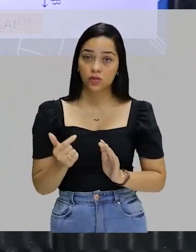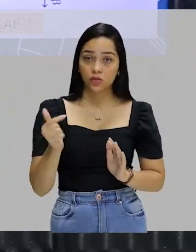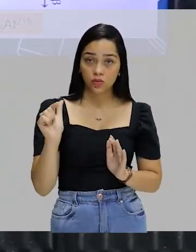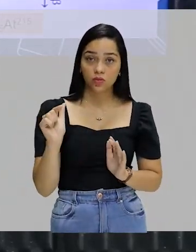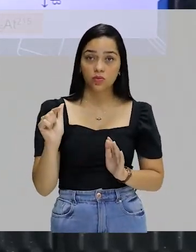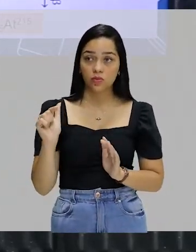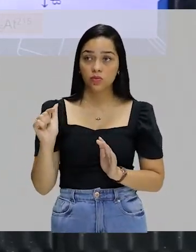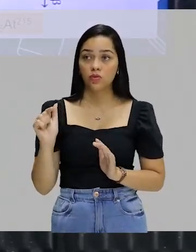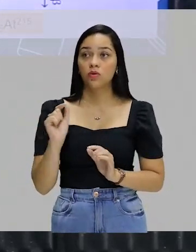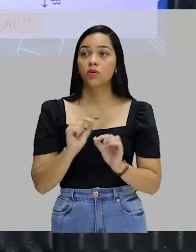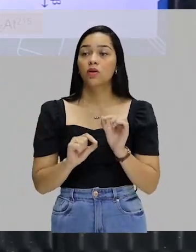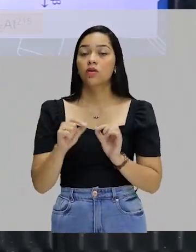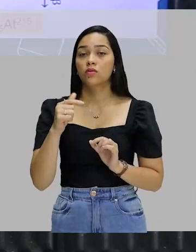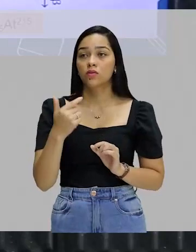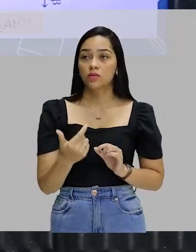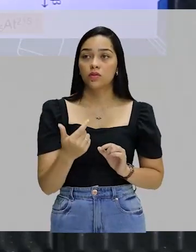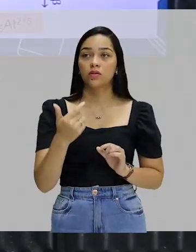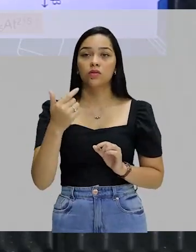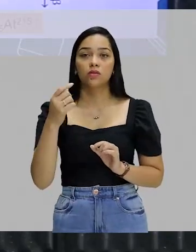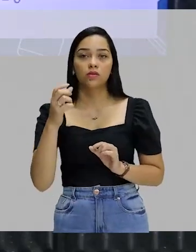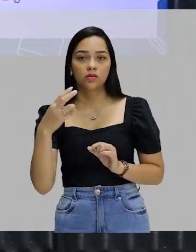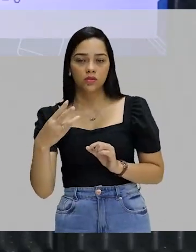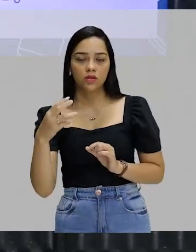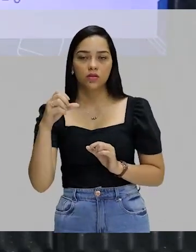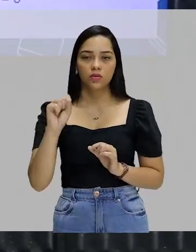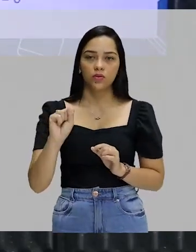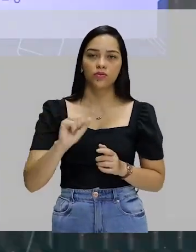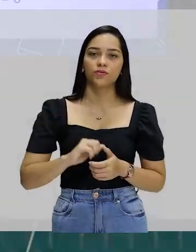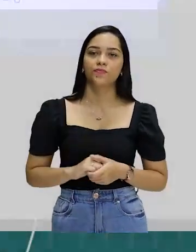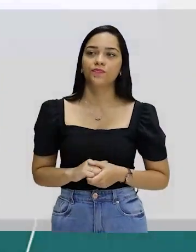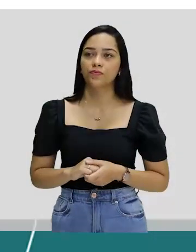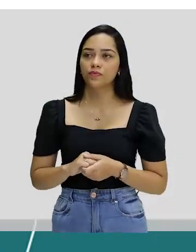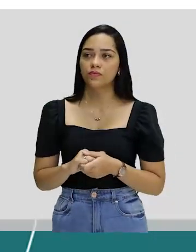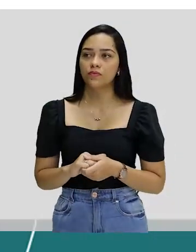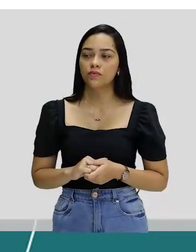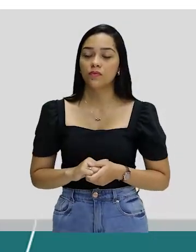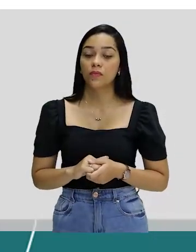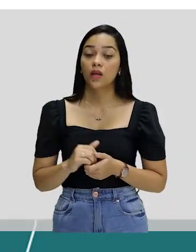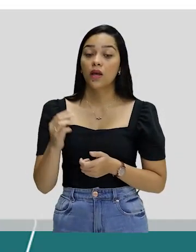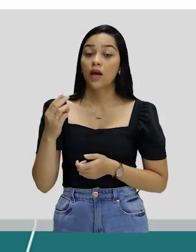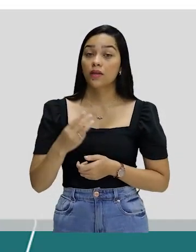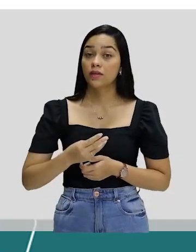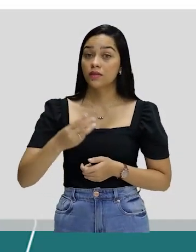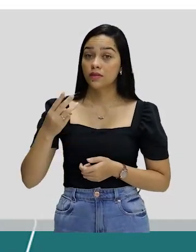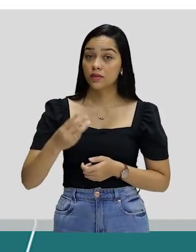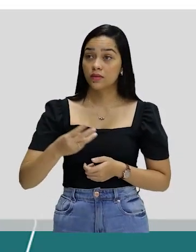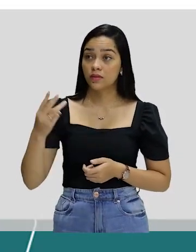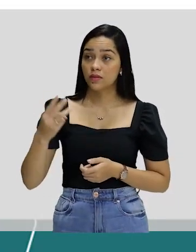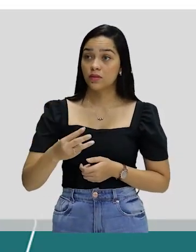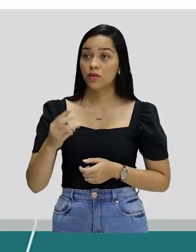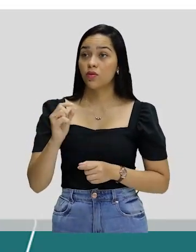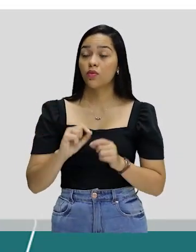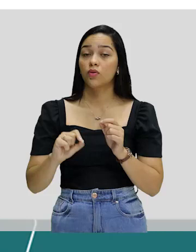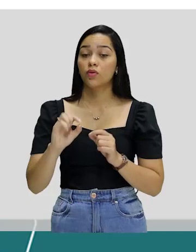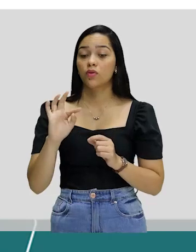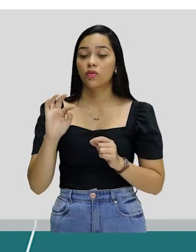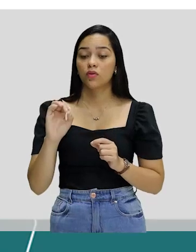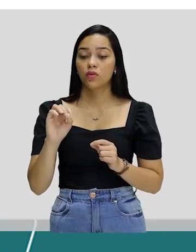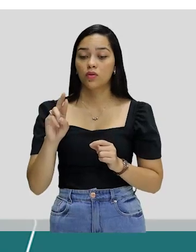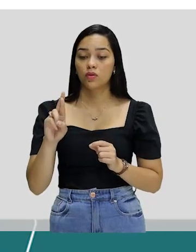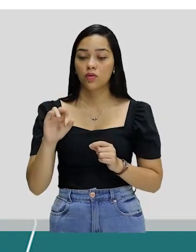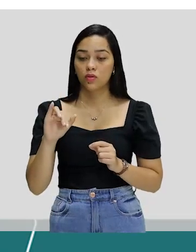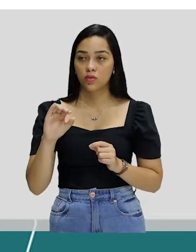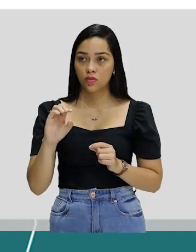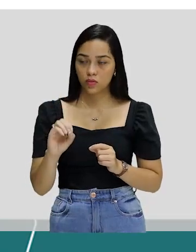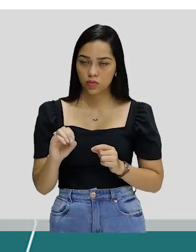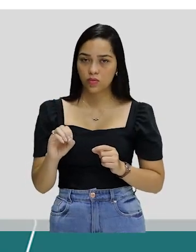urânio, que é o urânio 238. E a terceira série é a série do tório, né? O